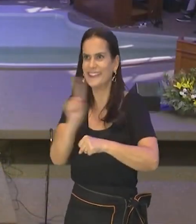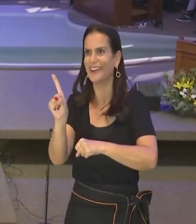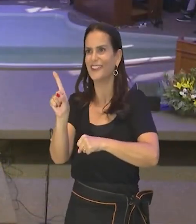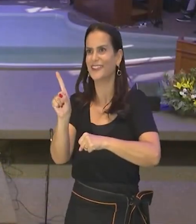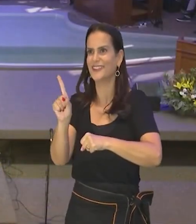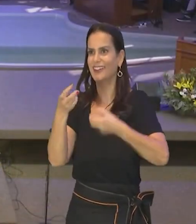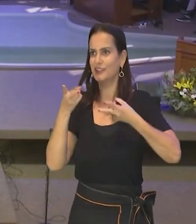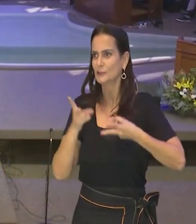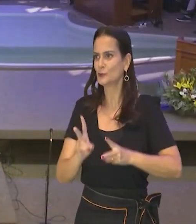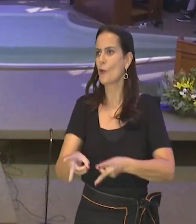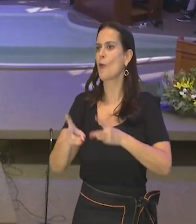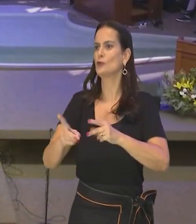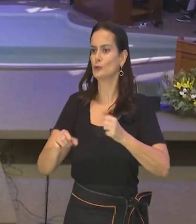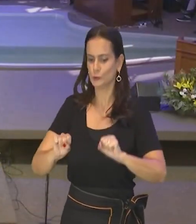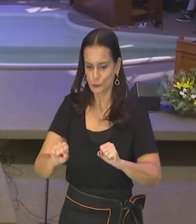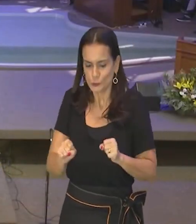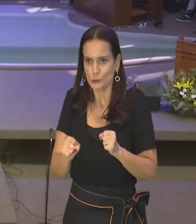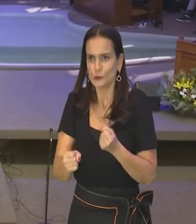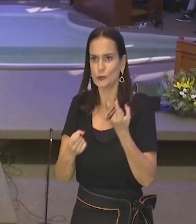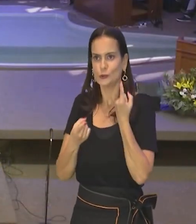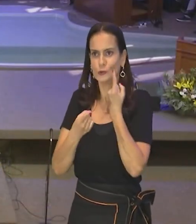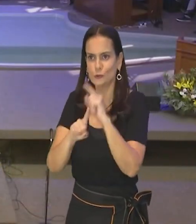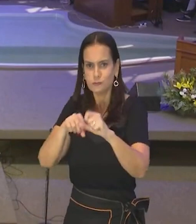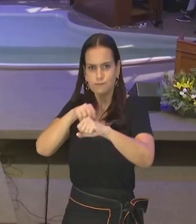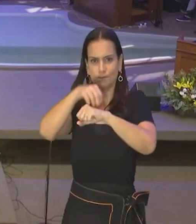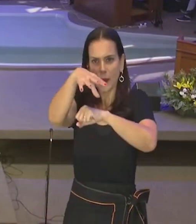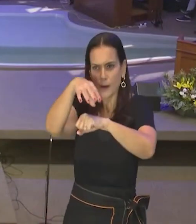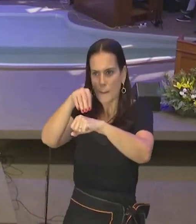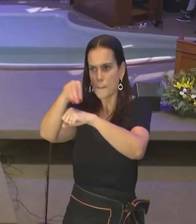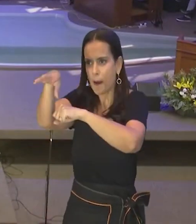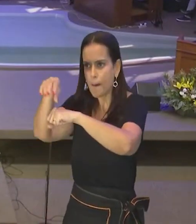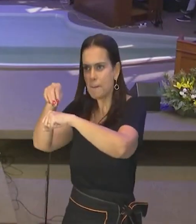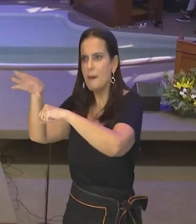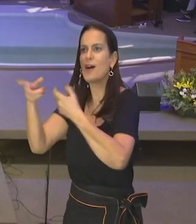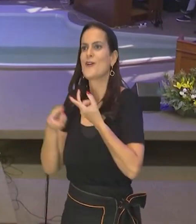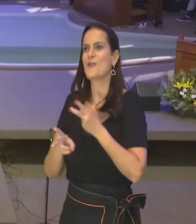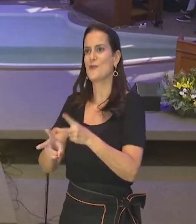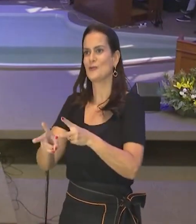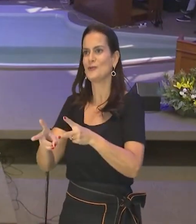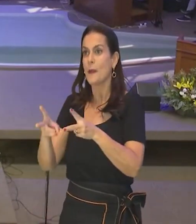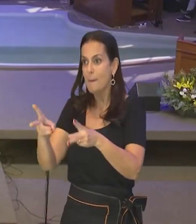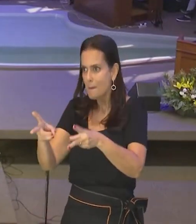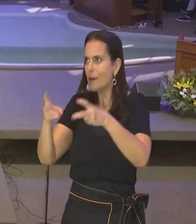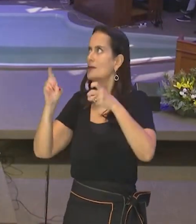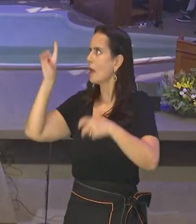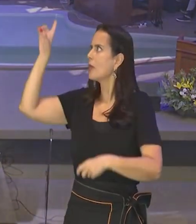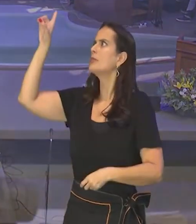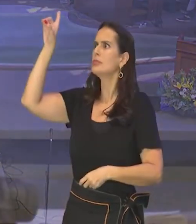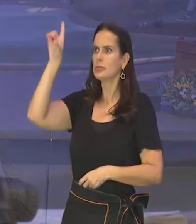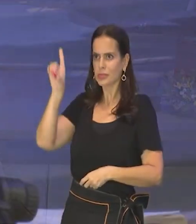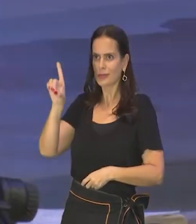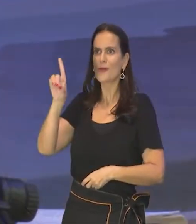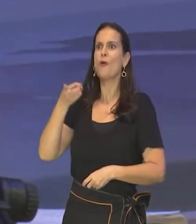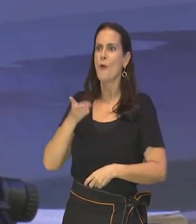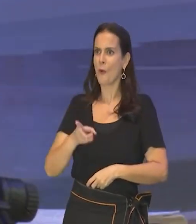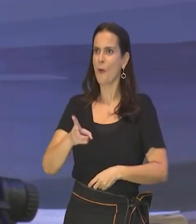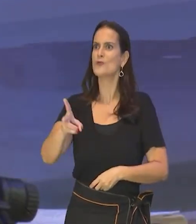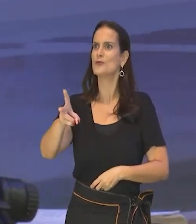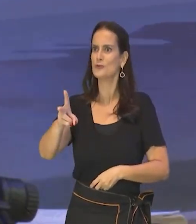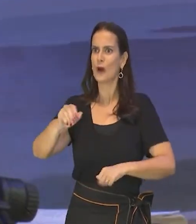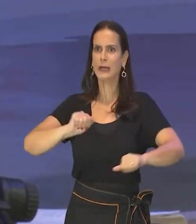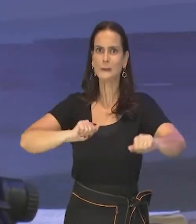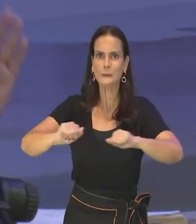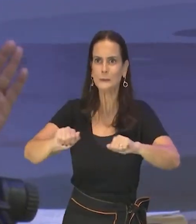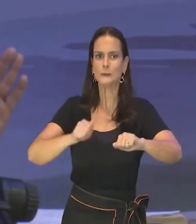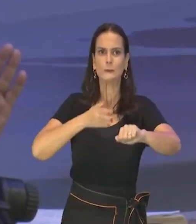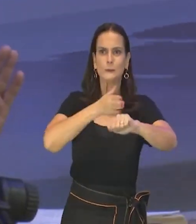pregado pelos discípulos, pelos apóstolos. Eles continuaram percebendo o movimento de Deus.